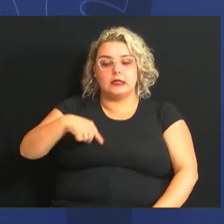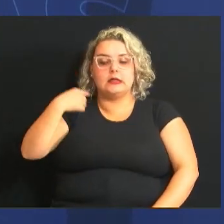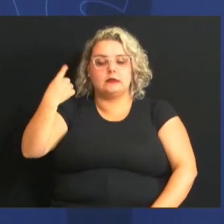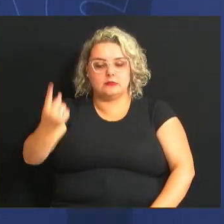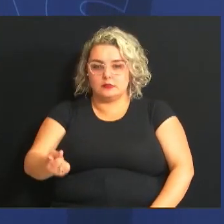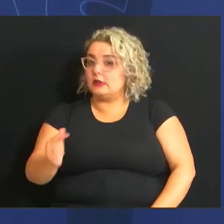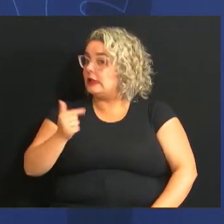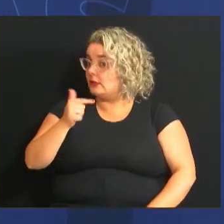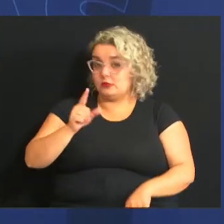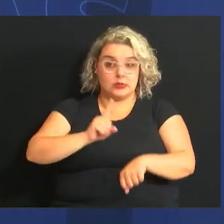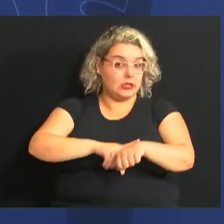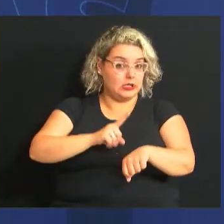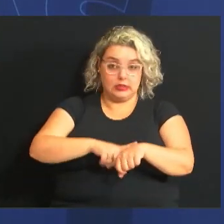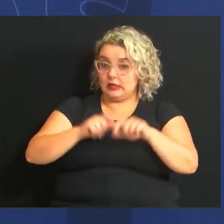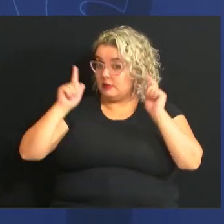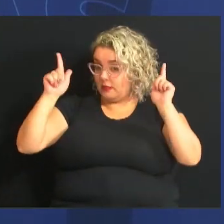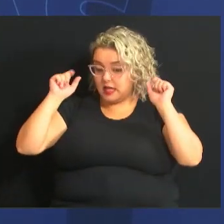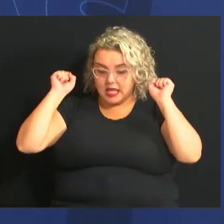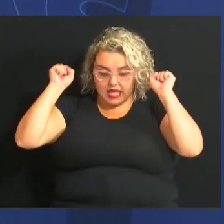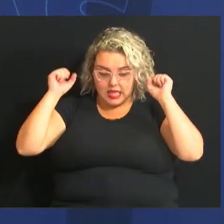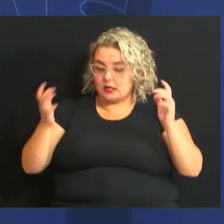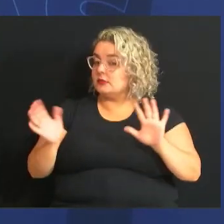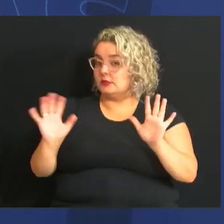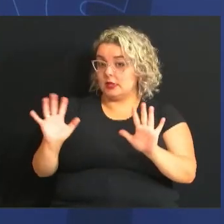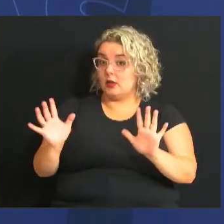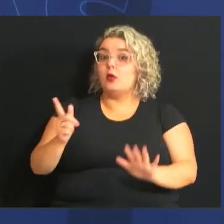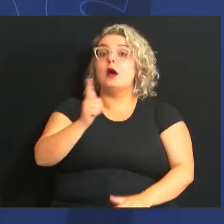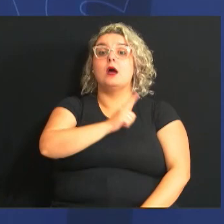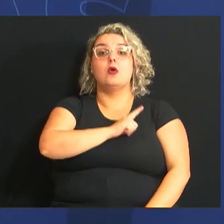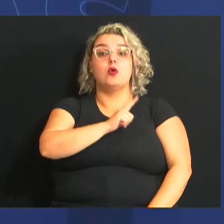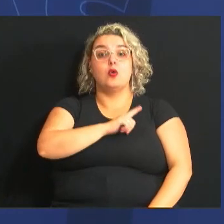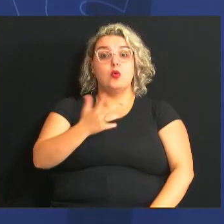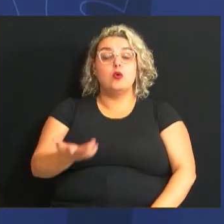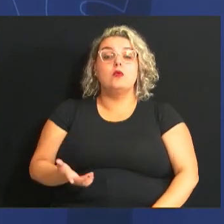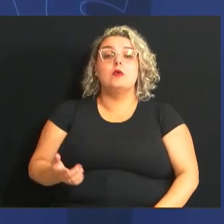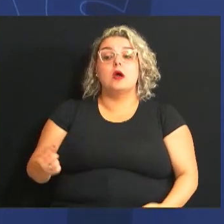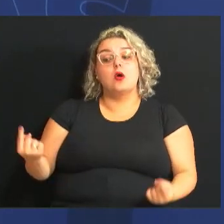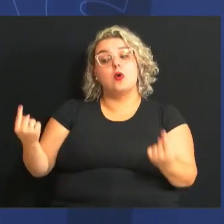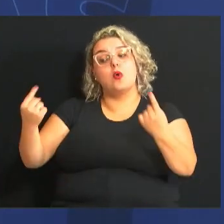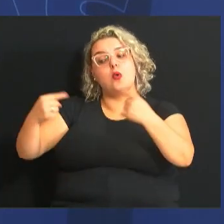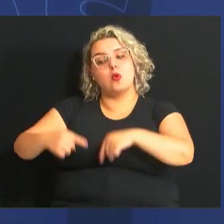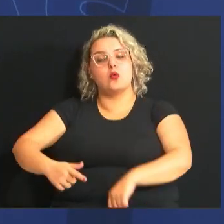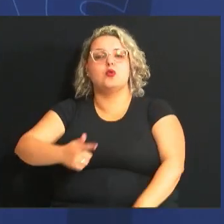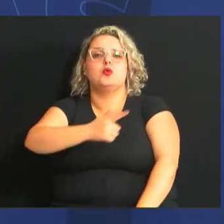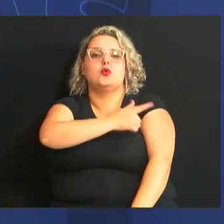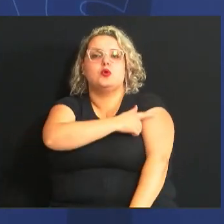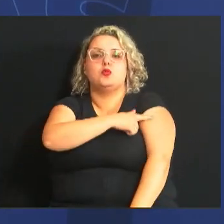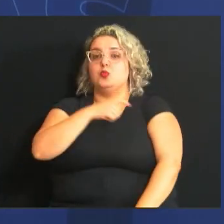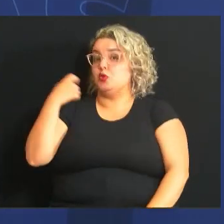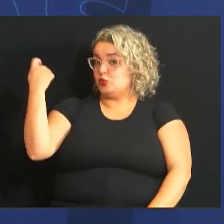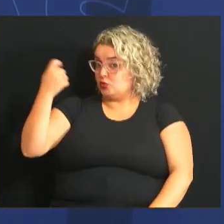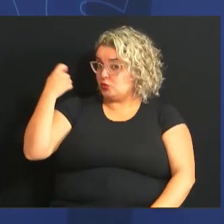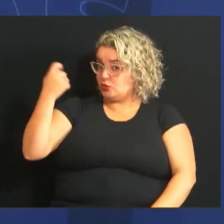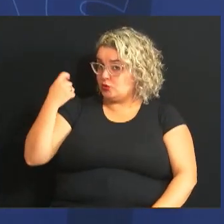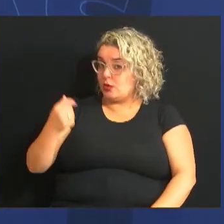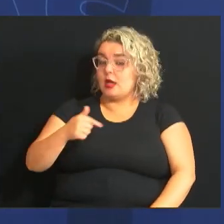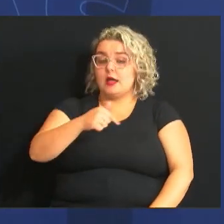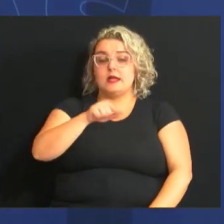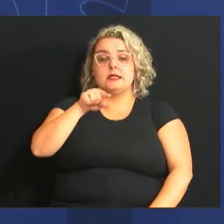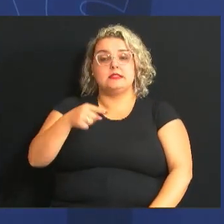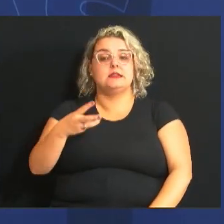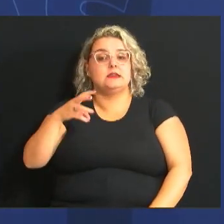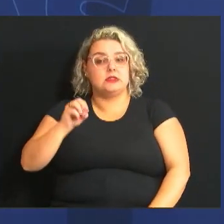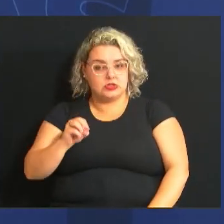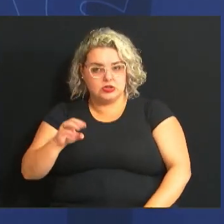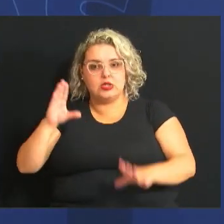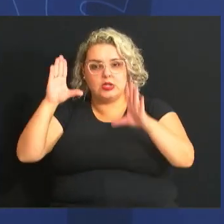tempo para comemorar não. E aí o Bugre vai enfrentar o Grêmio de Porto Alegre às 7h30 da noite. Lembrando que essa